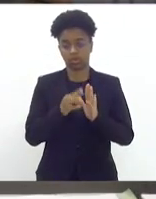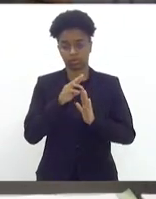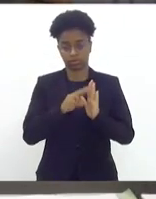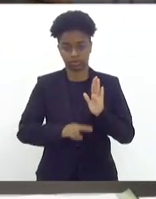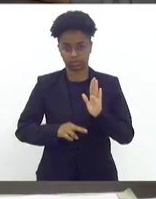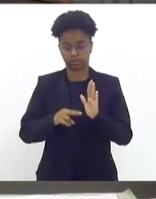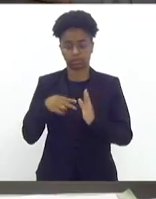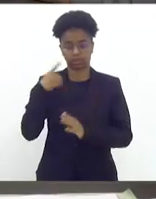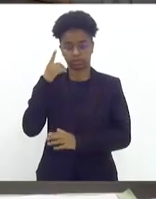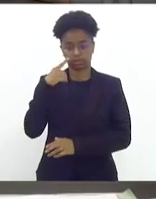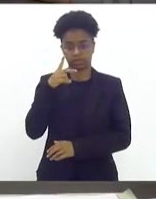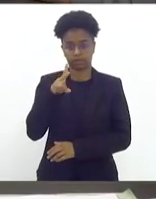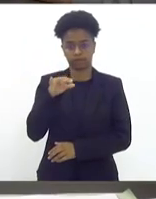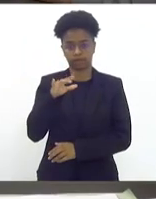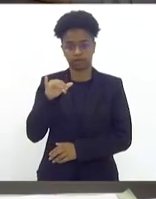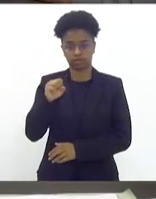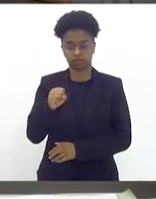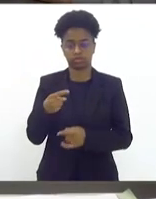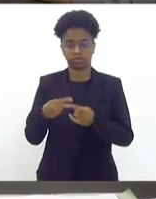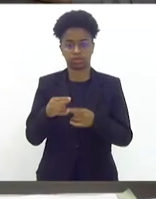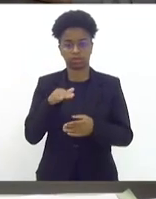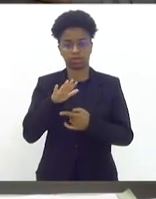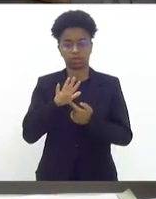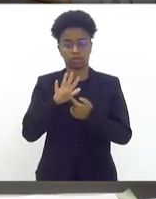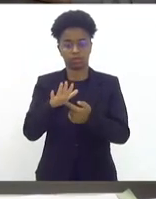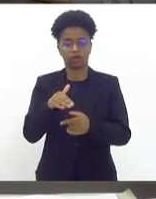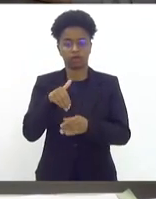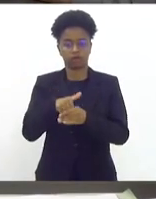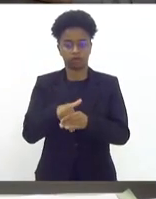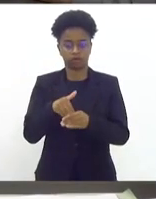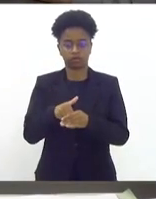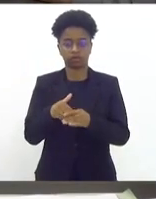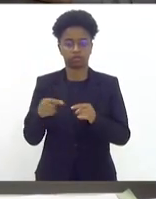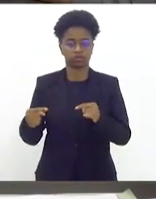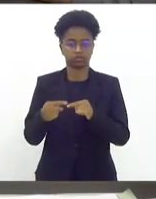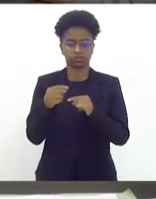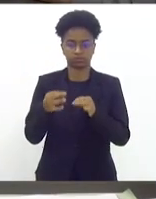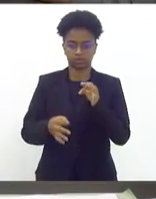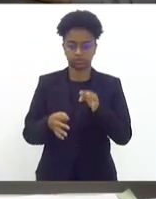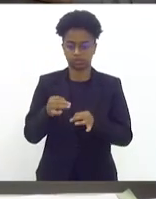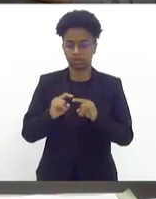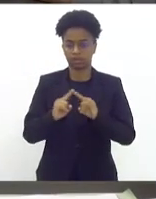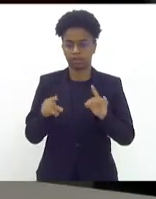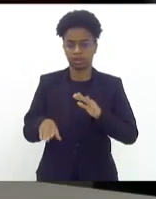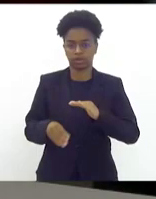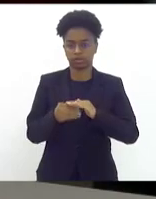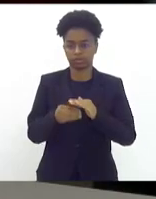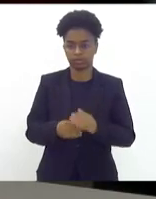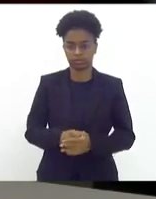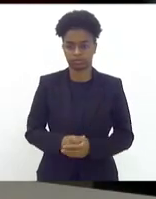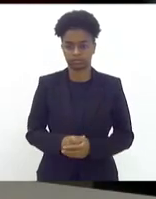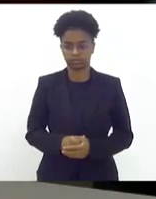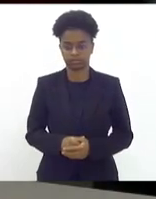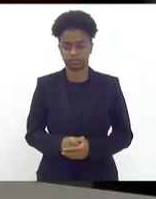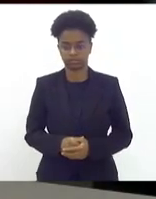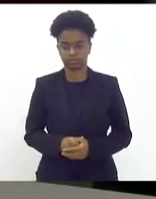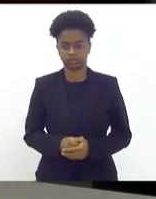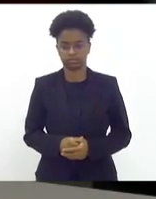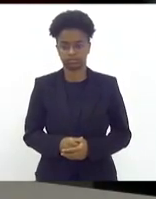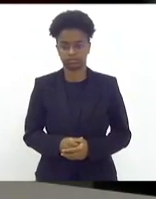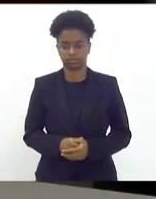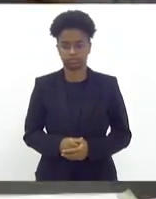Cozolino para apresentar o voto pela juridicidade com emendas. Referência ao livro. Presidente, uma dúvida. Se Vossa Excelência